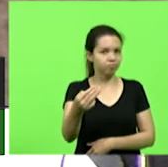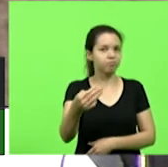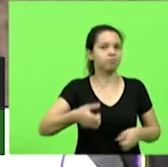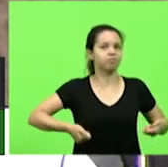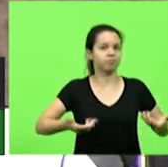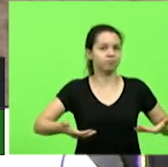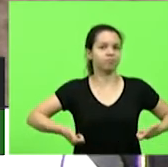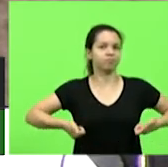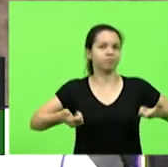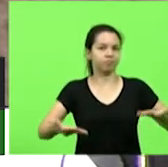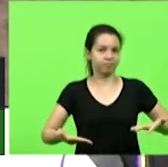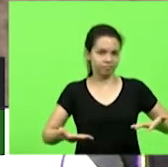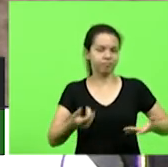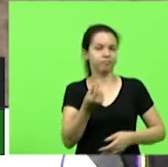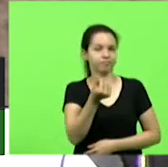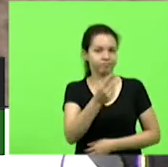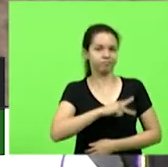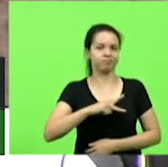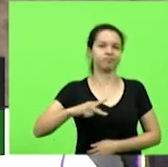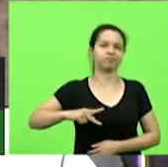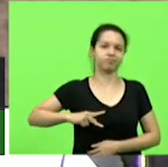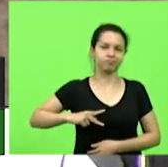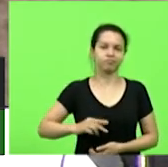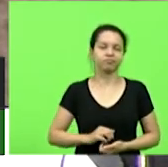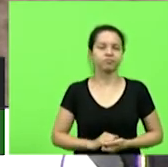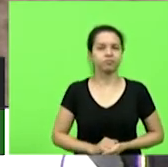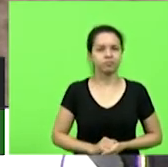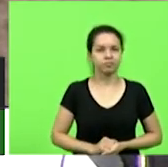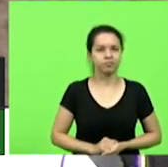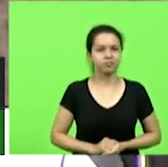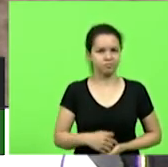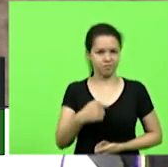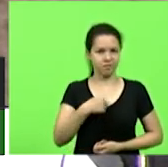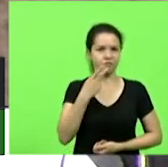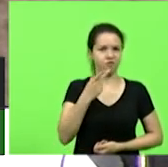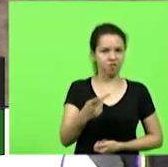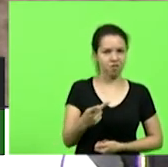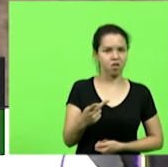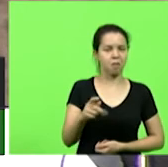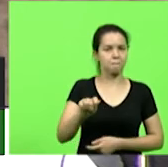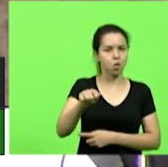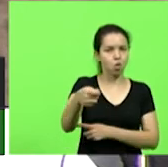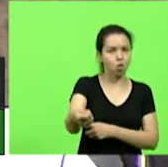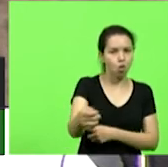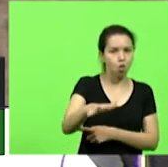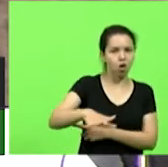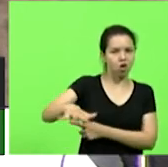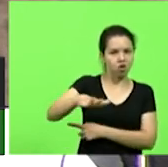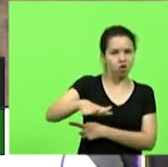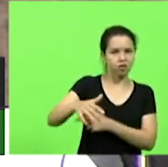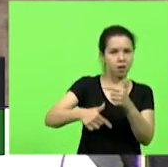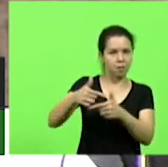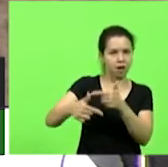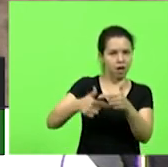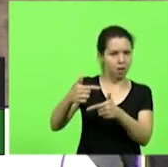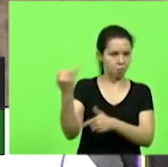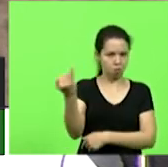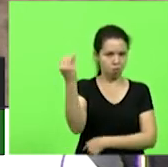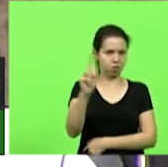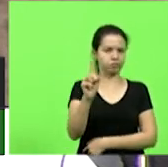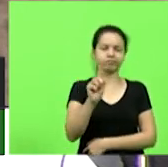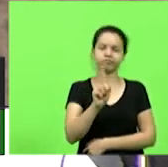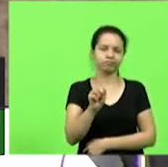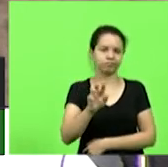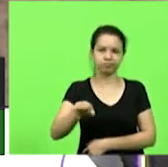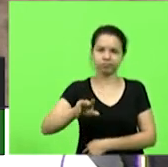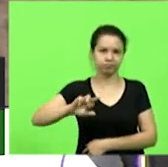públicos. Não estou dizendo aqui que procuradoria não é importante, mas nós temos aqui um